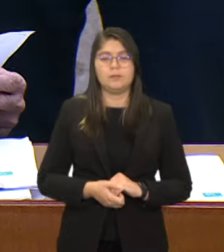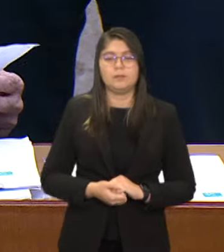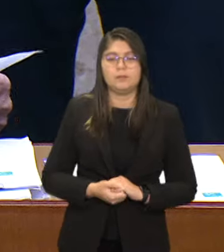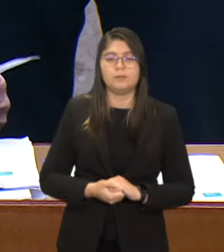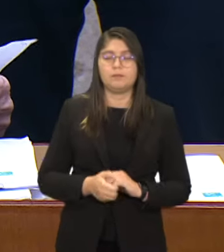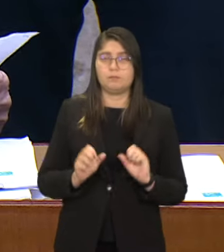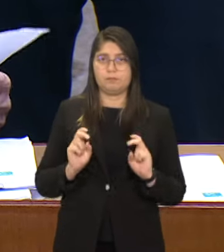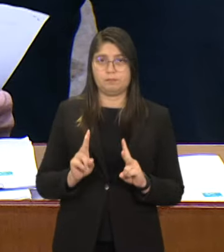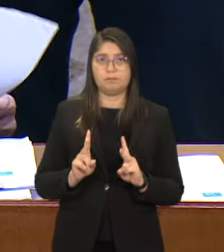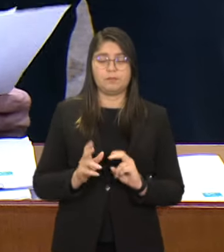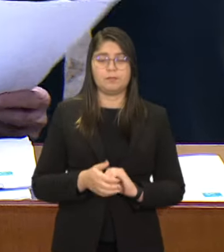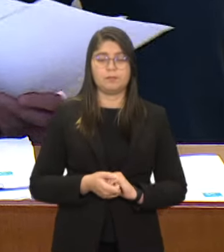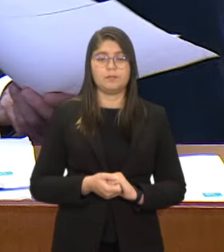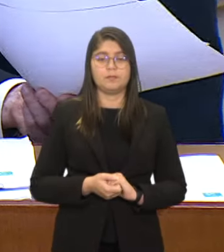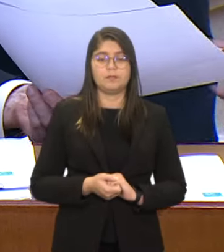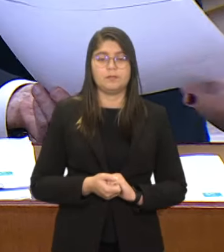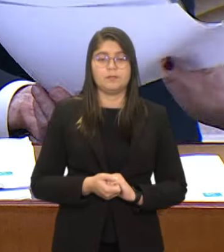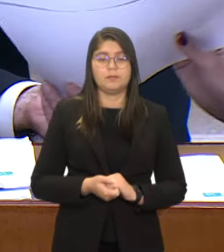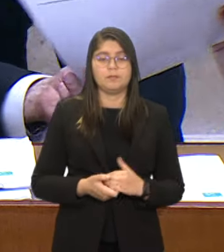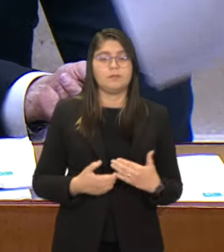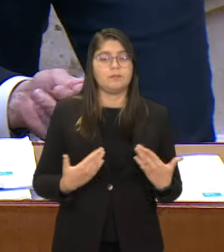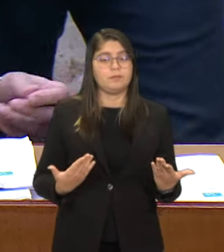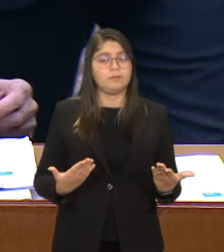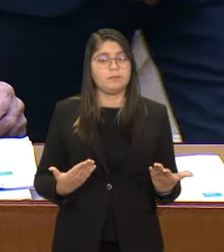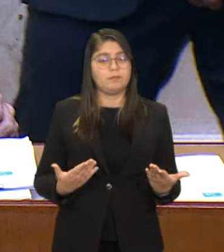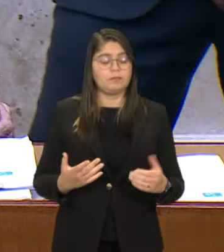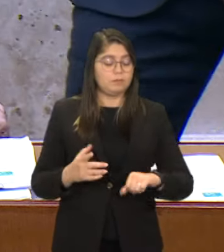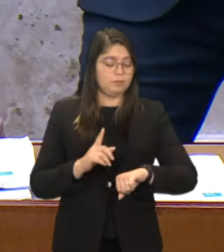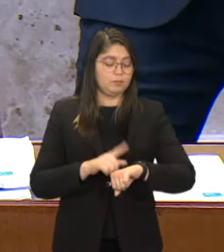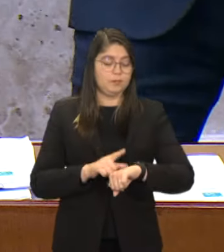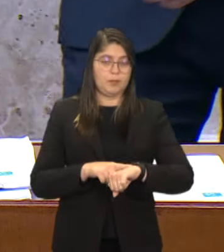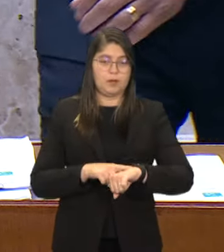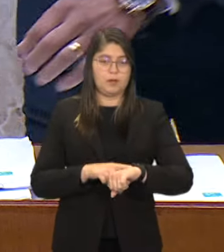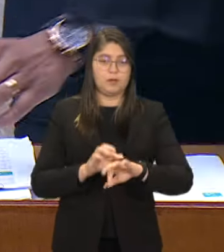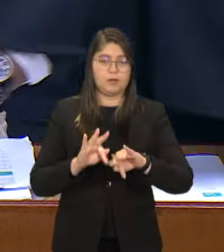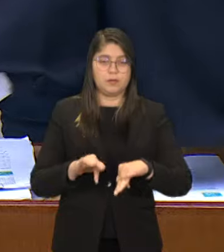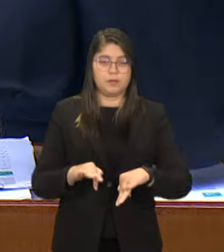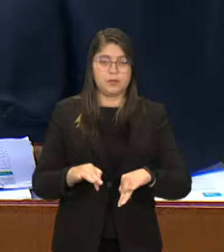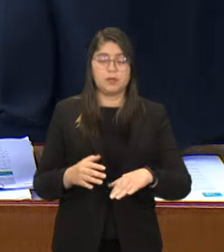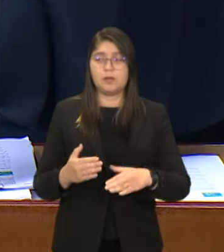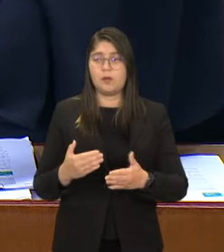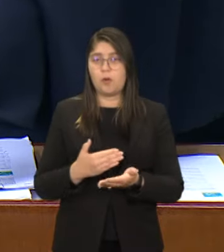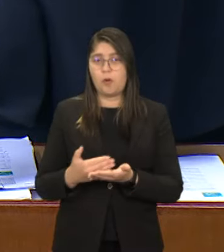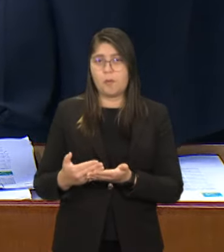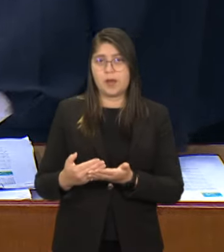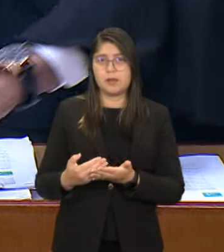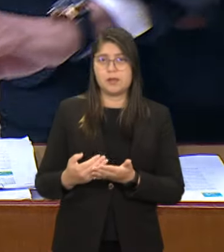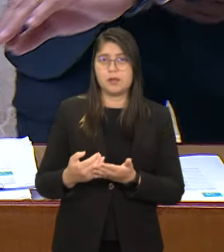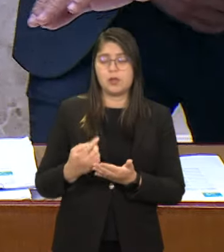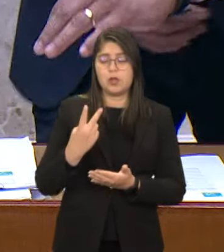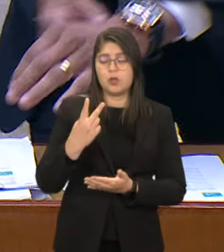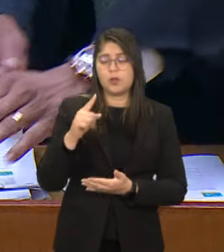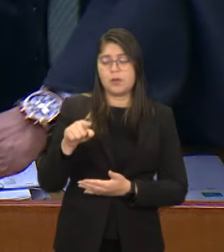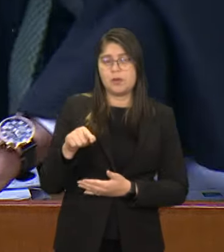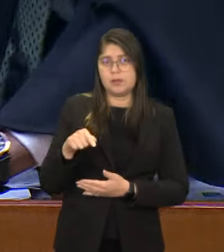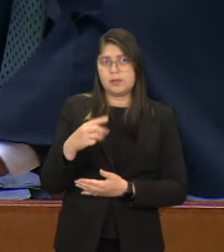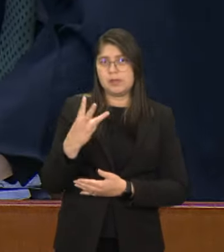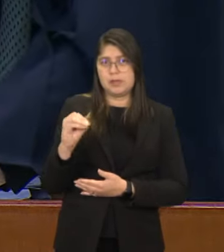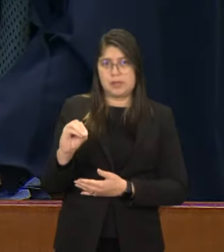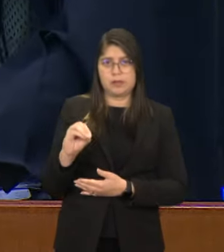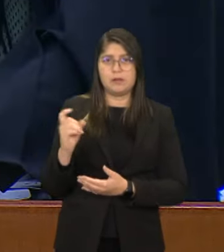Ok? Obrigado. Nós, tendo em vista o horário que estamos terminando, vou marcar o reinício para 14h30. Está bem? Às